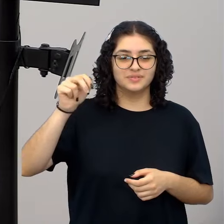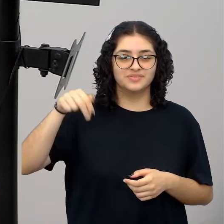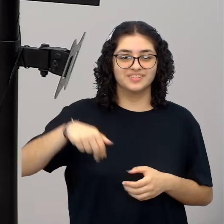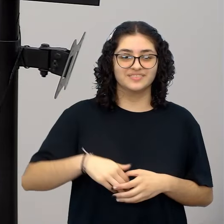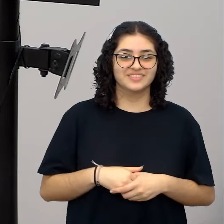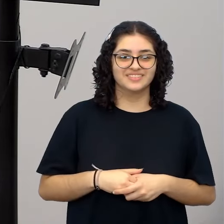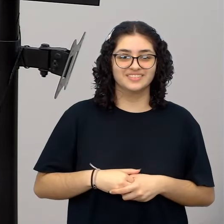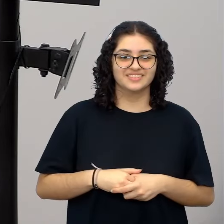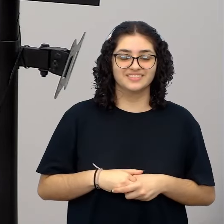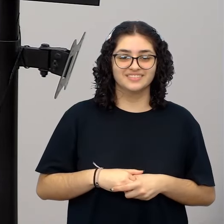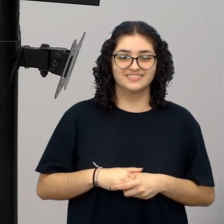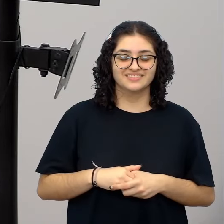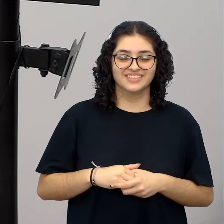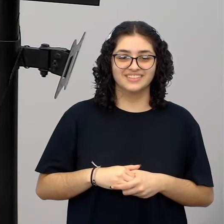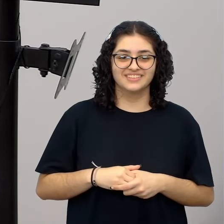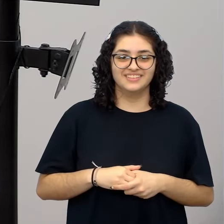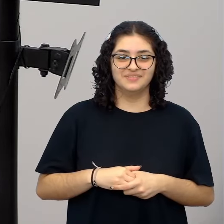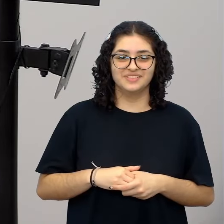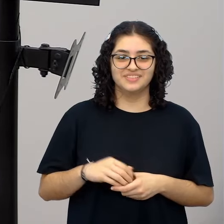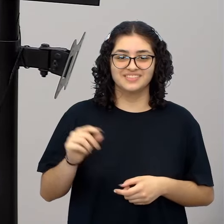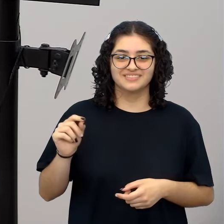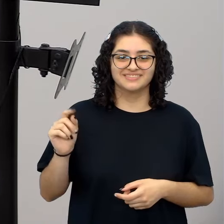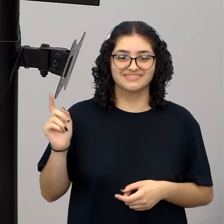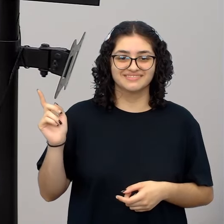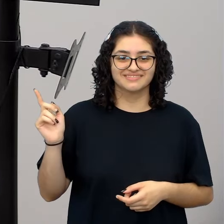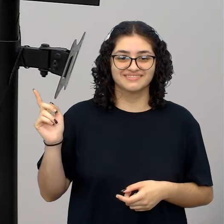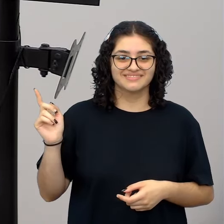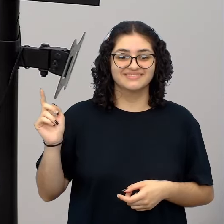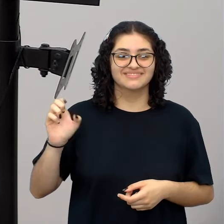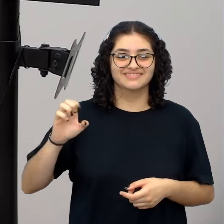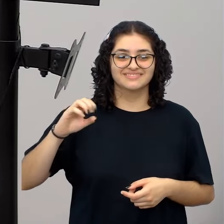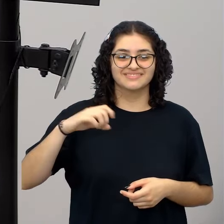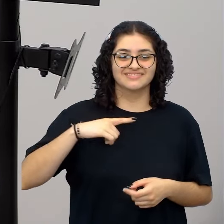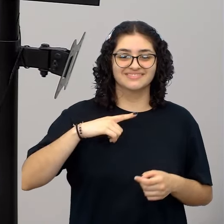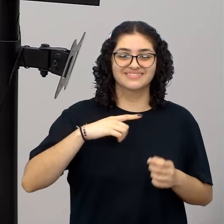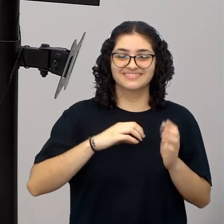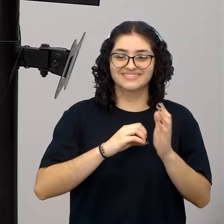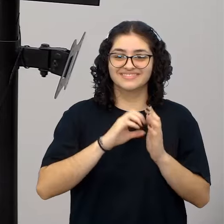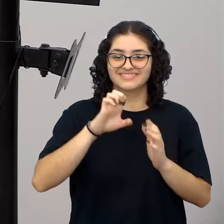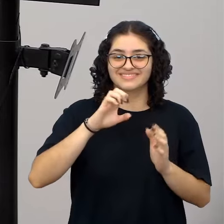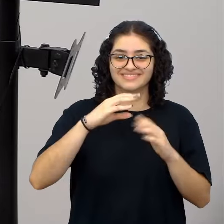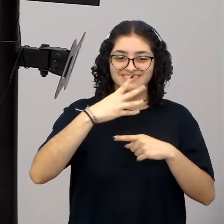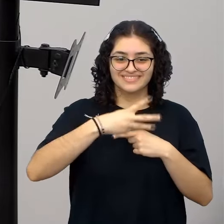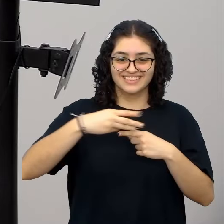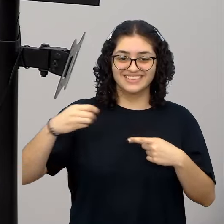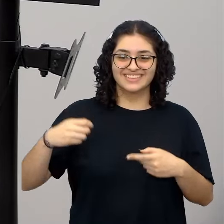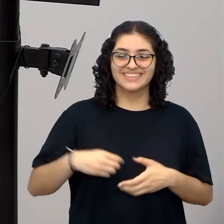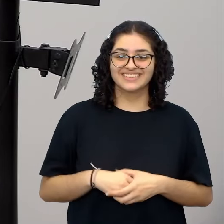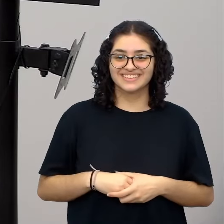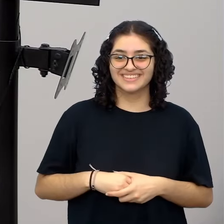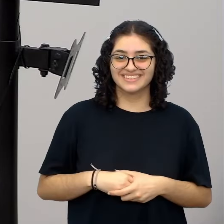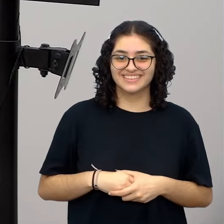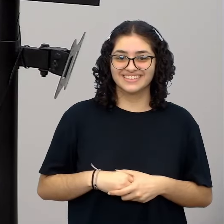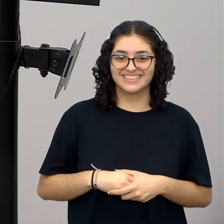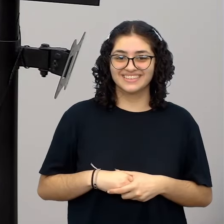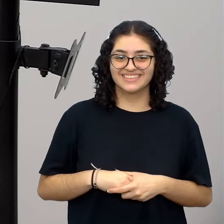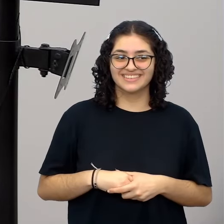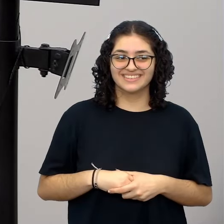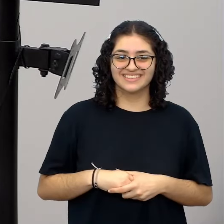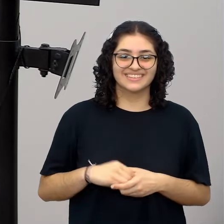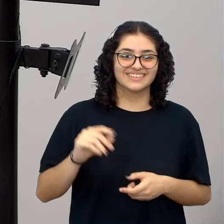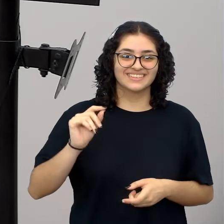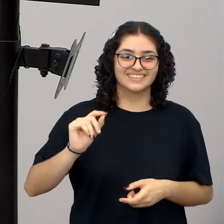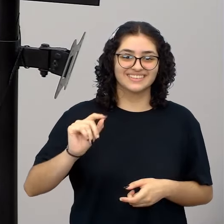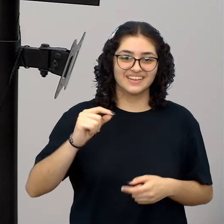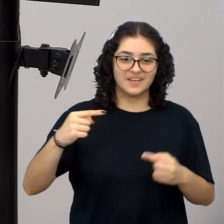formador aí, sou professor de Educação Física aqui na IFAP, né? Estou com a minha camiseta meio esverdeada